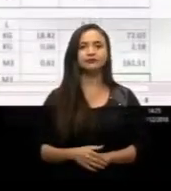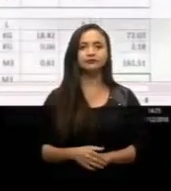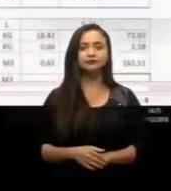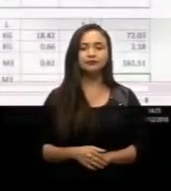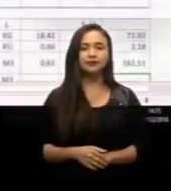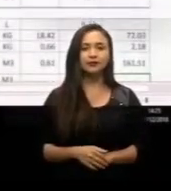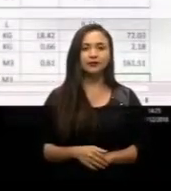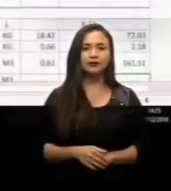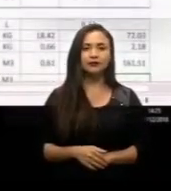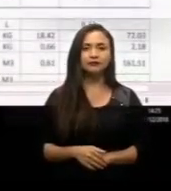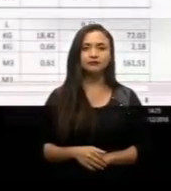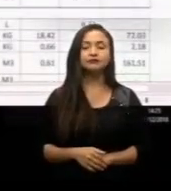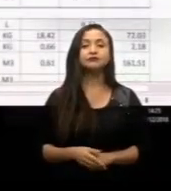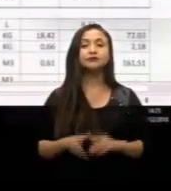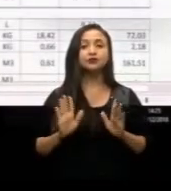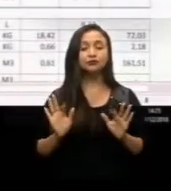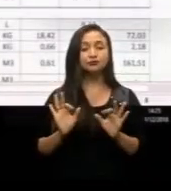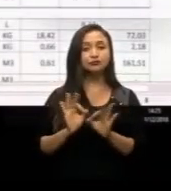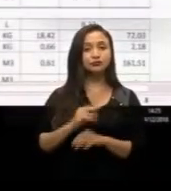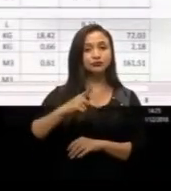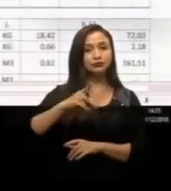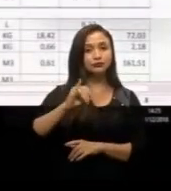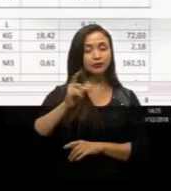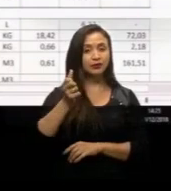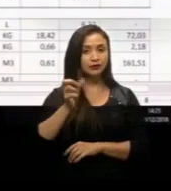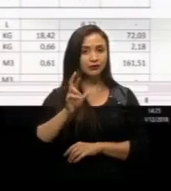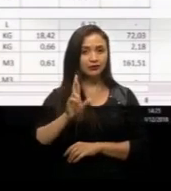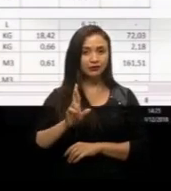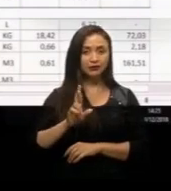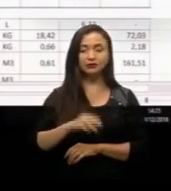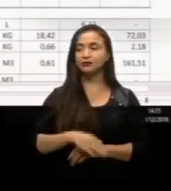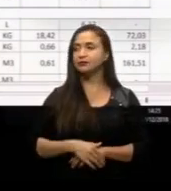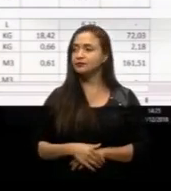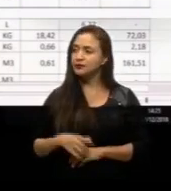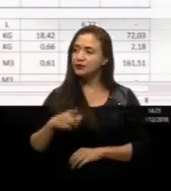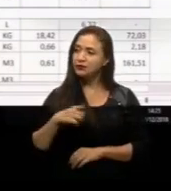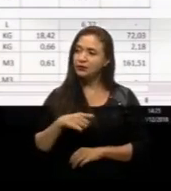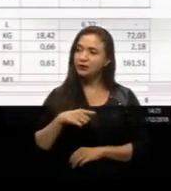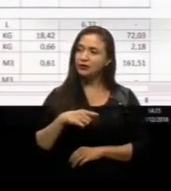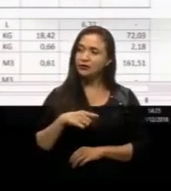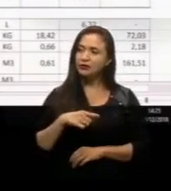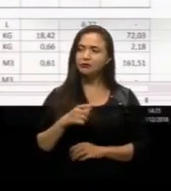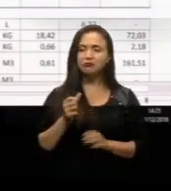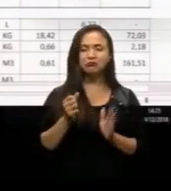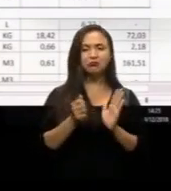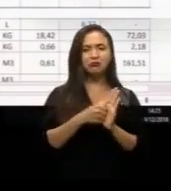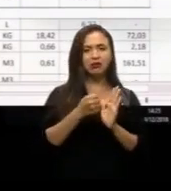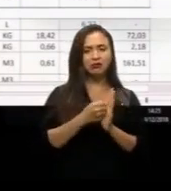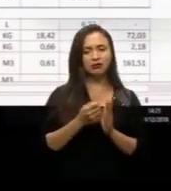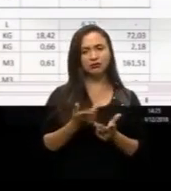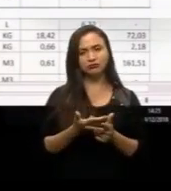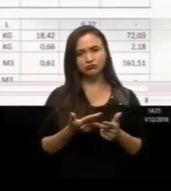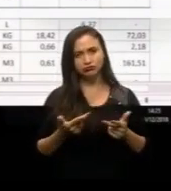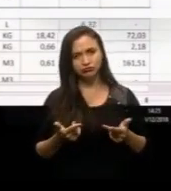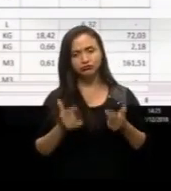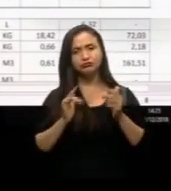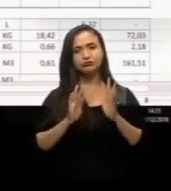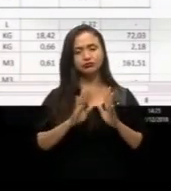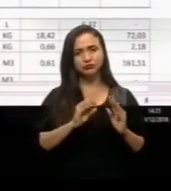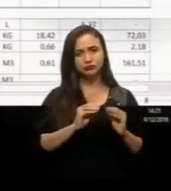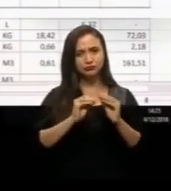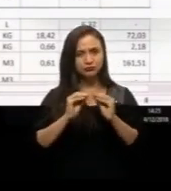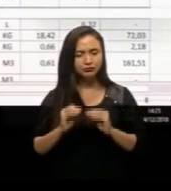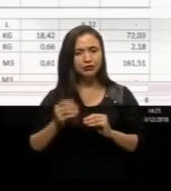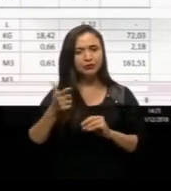Bom, o pilar de madeira, madeira compensada, plastificada, a gente já fez ali atrás. Para